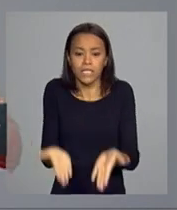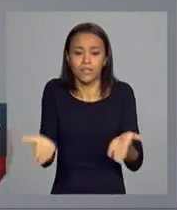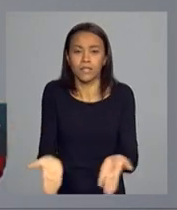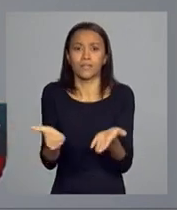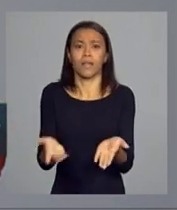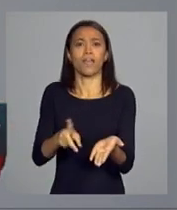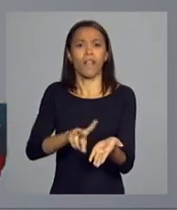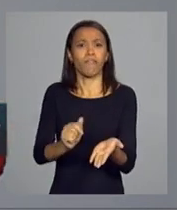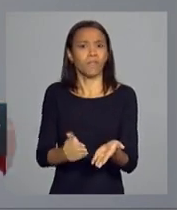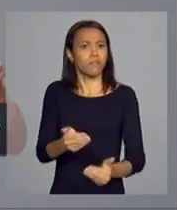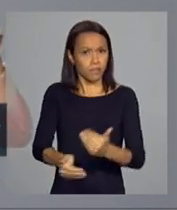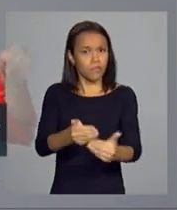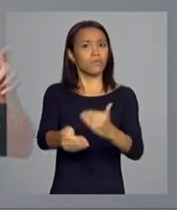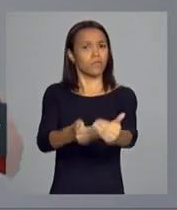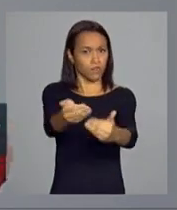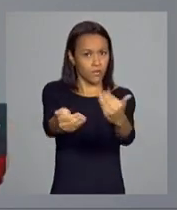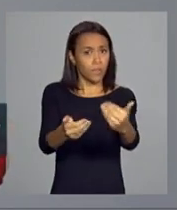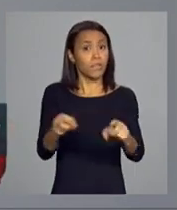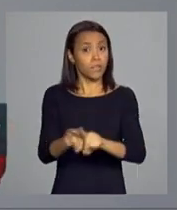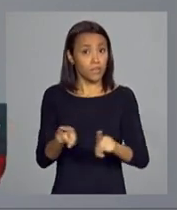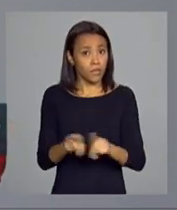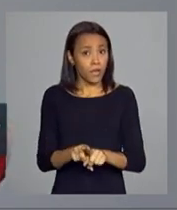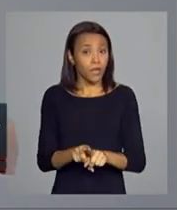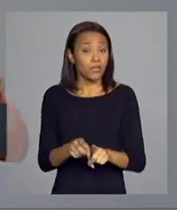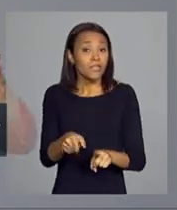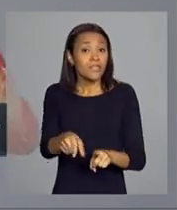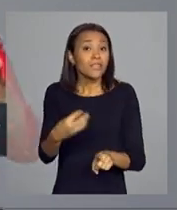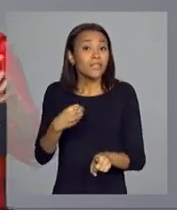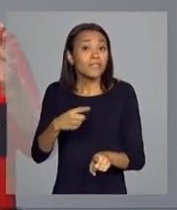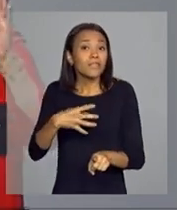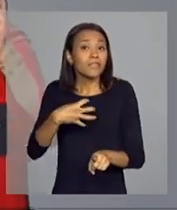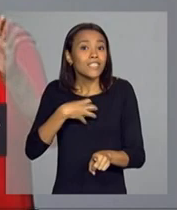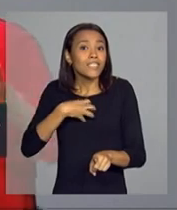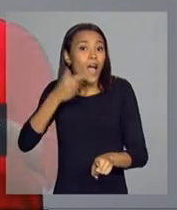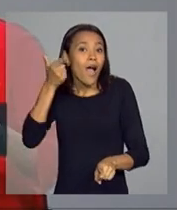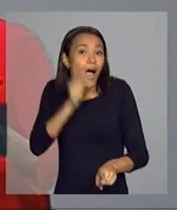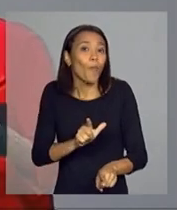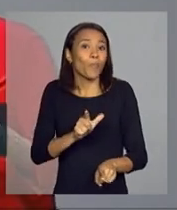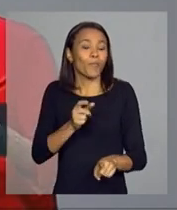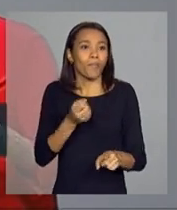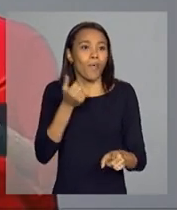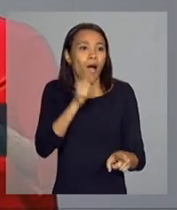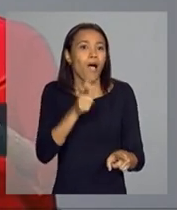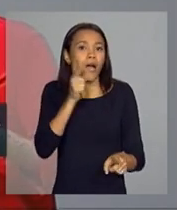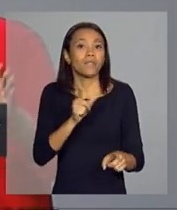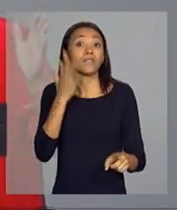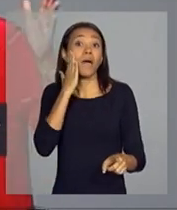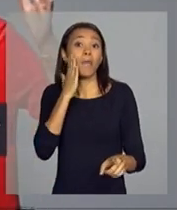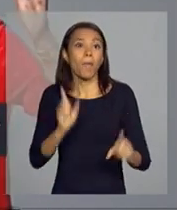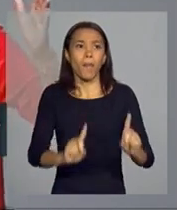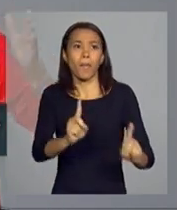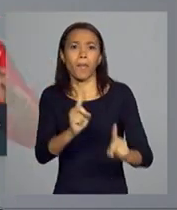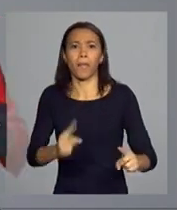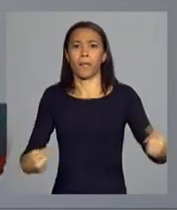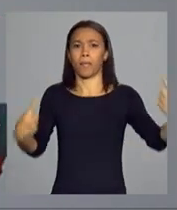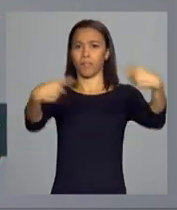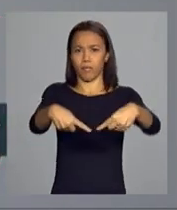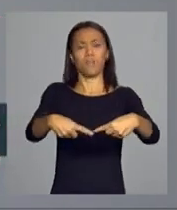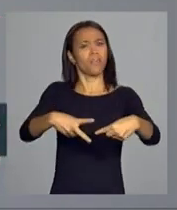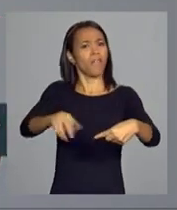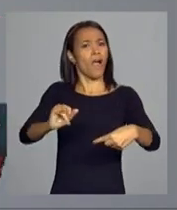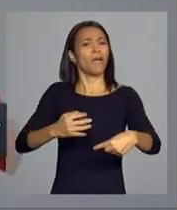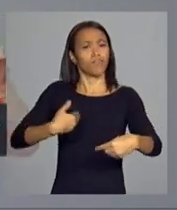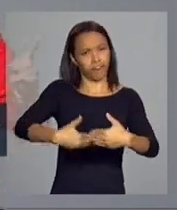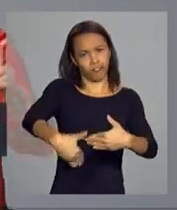vai se desenvolver e ter condições de disputar as oportunidades que vão ocorrer ao longo da